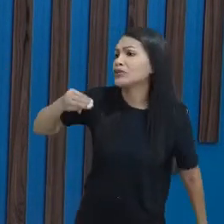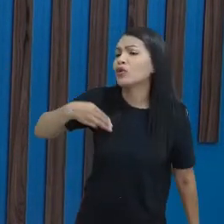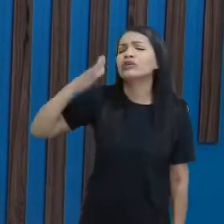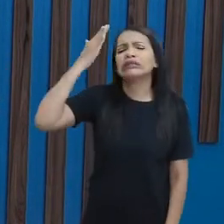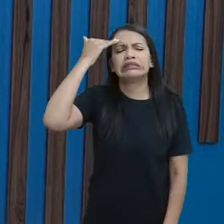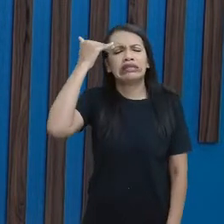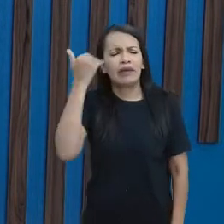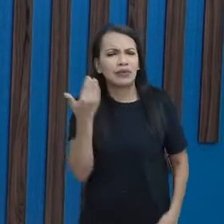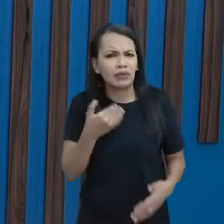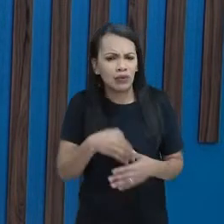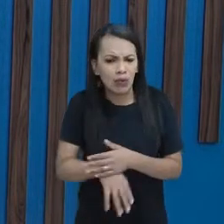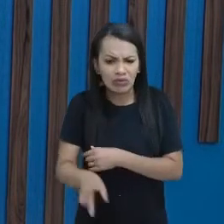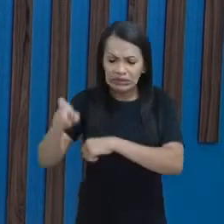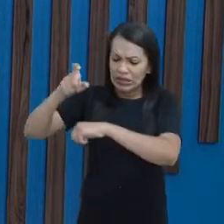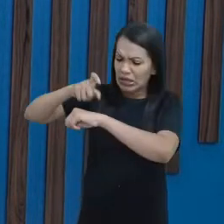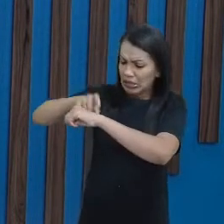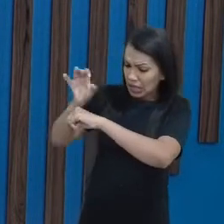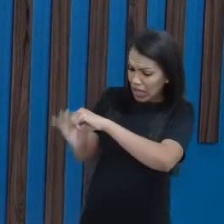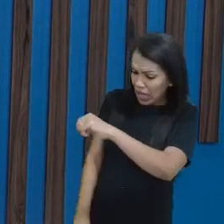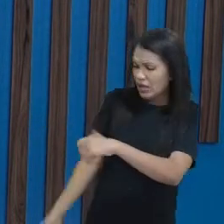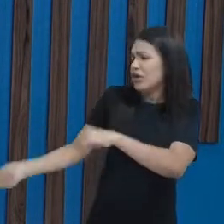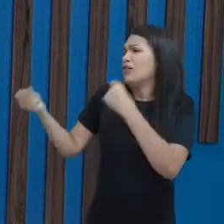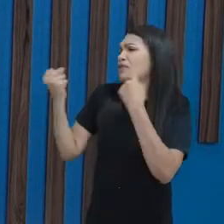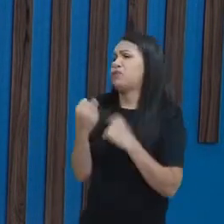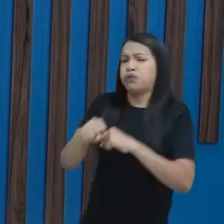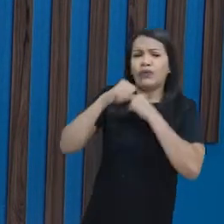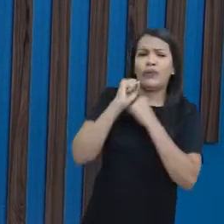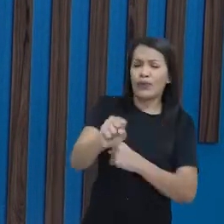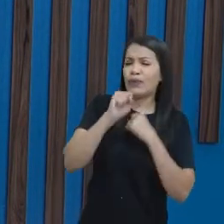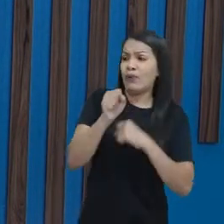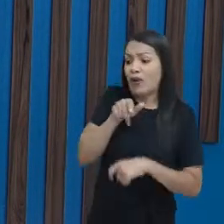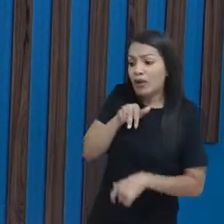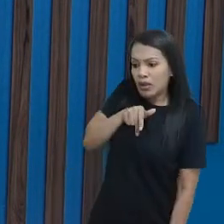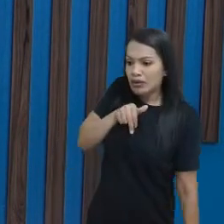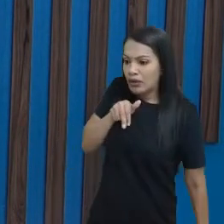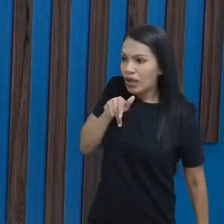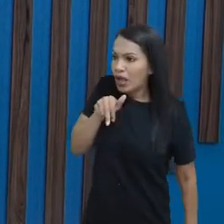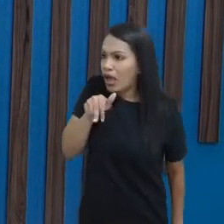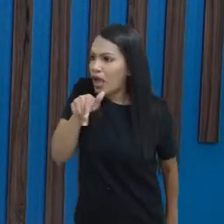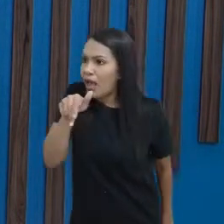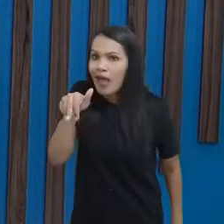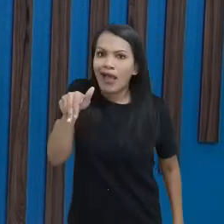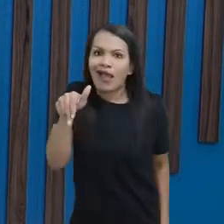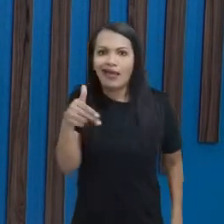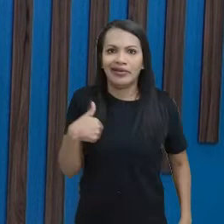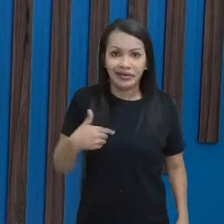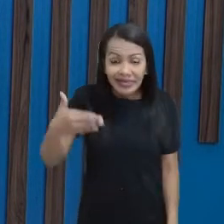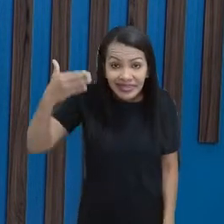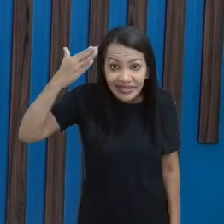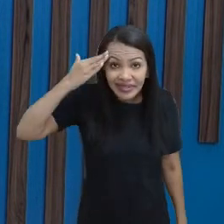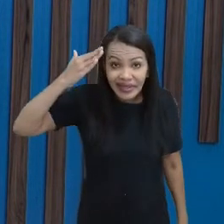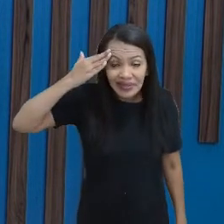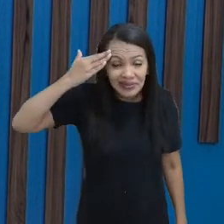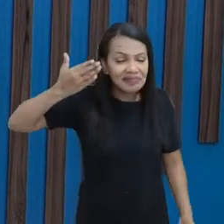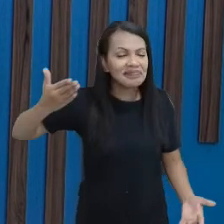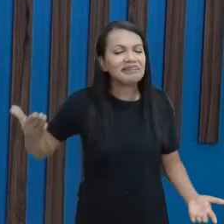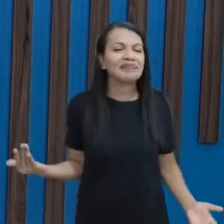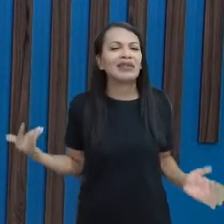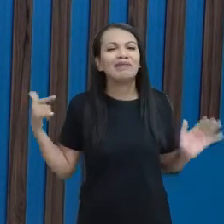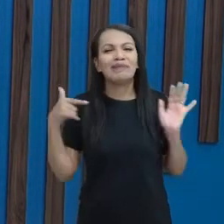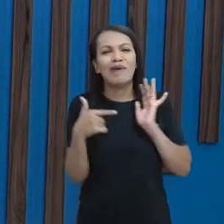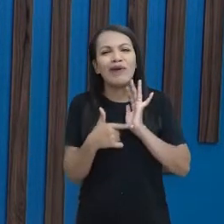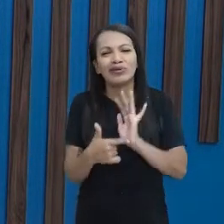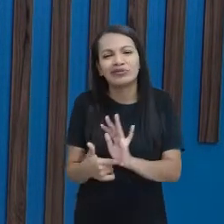costumava ser pontual. Eu corri, andei acelerada para não perder a... Entendem? Eu estou